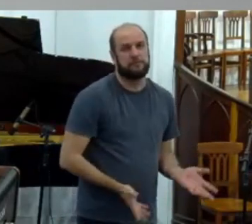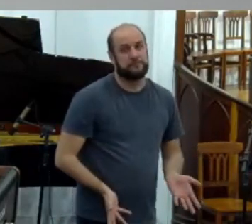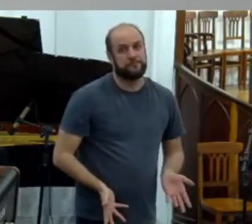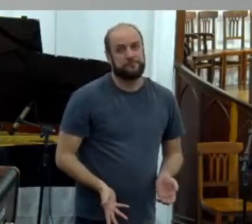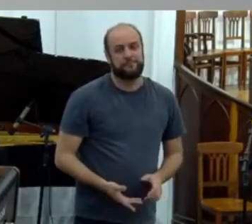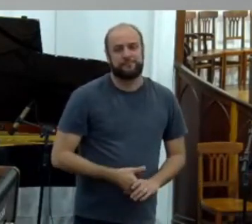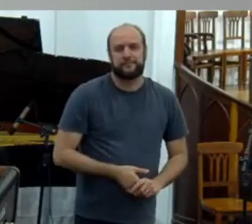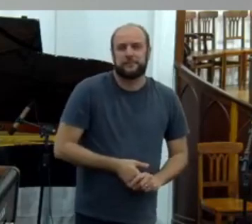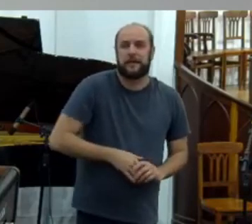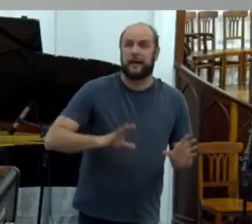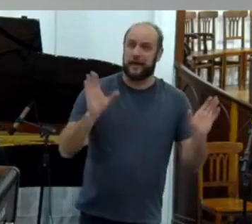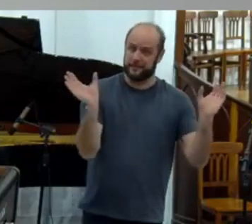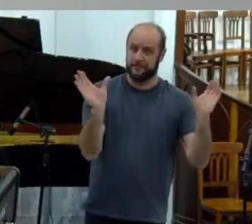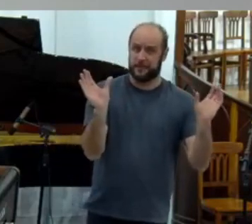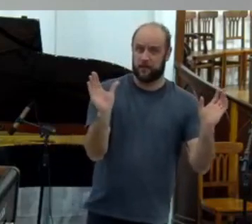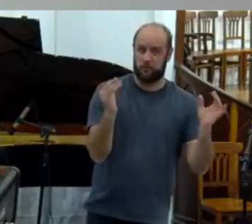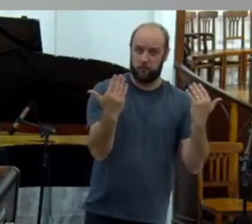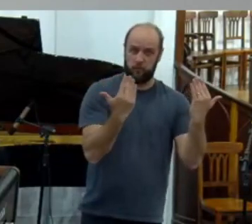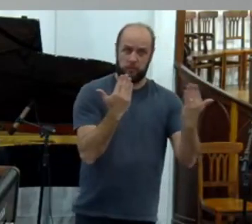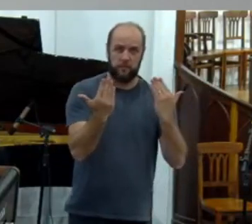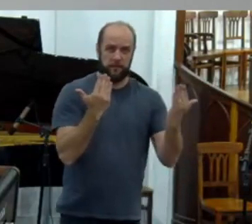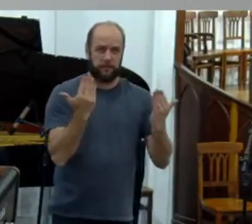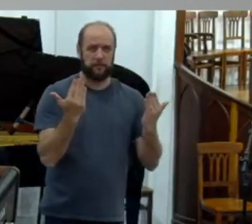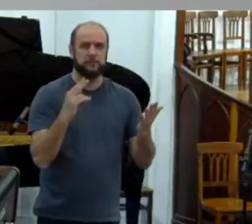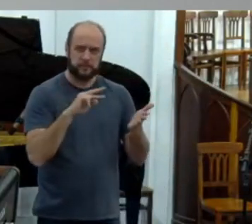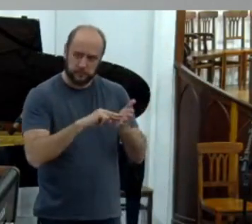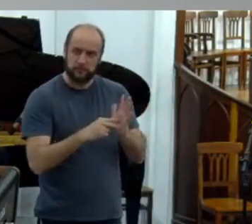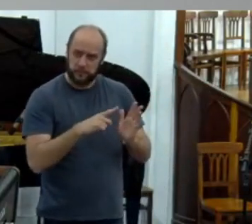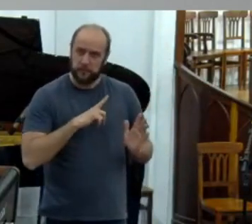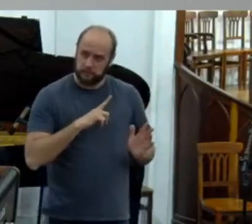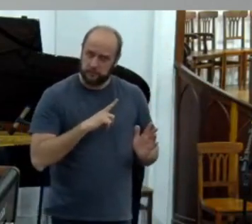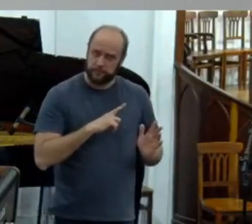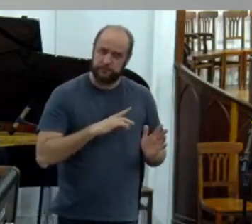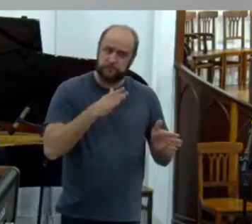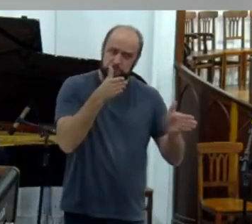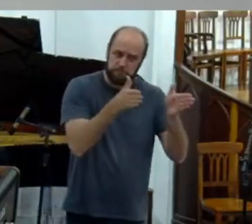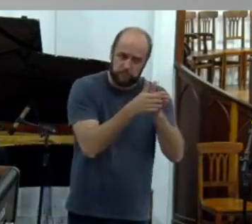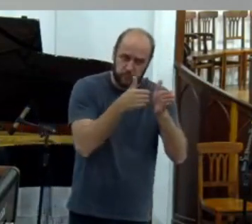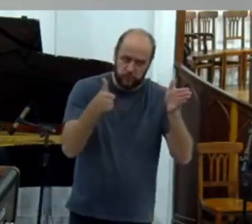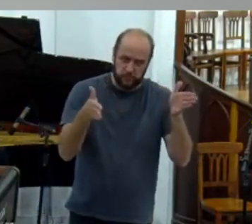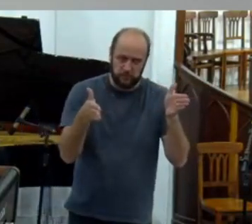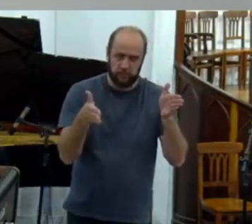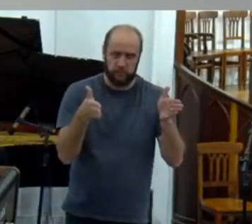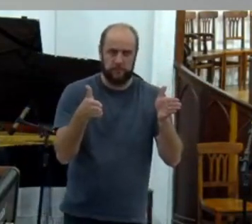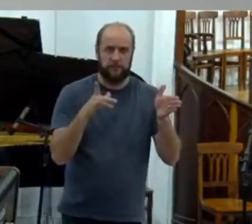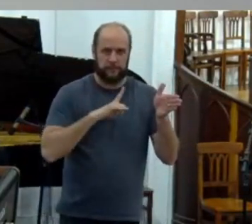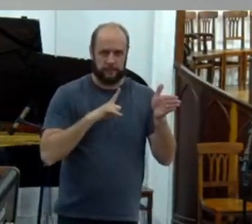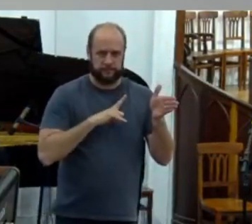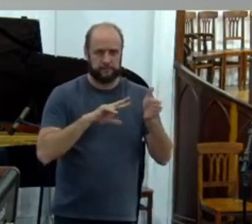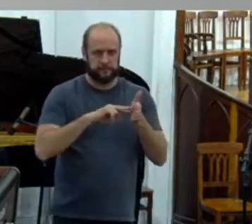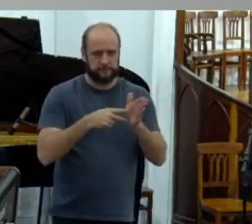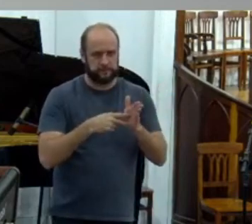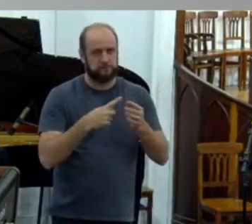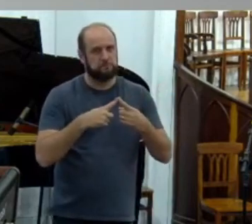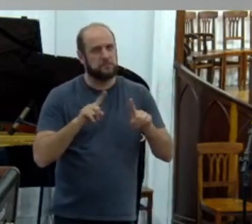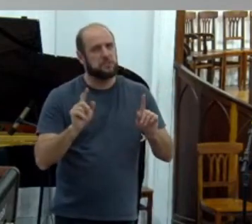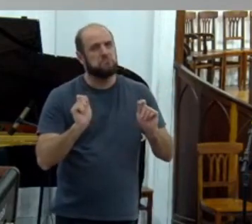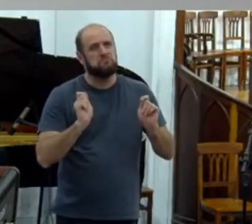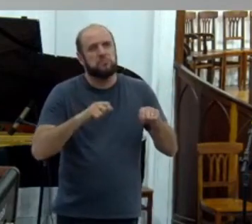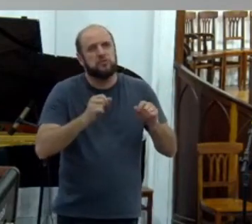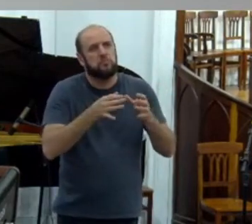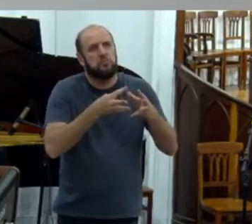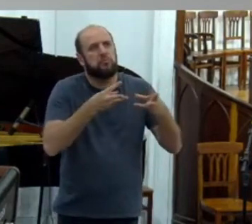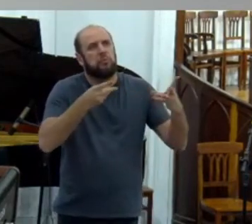nossas obras. Elas têm um significado dentro do tempo, mas esse significado pode ir embora assim que ou alguma coisa que existe